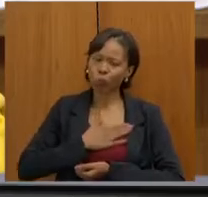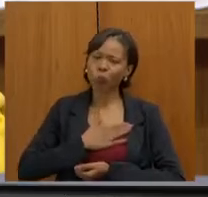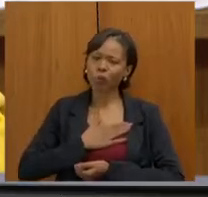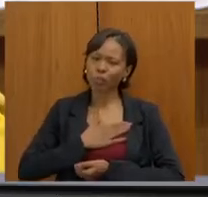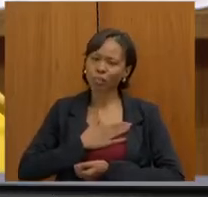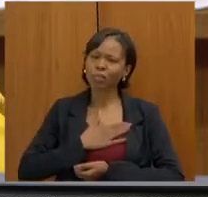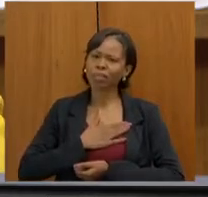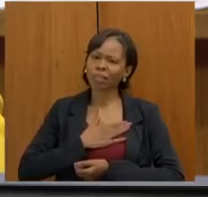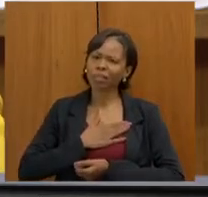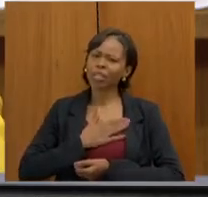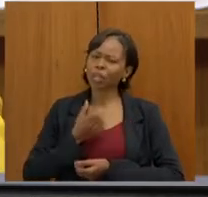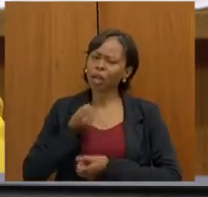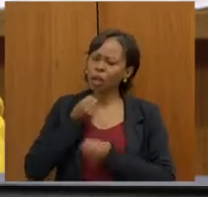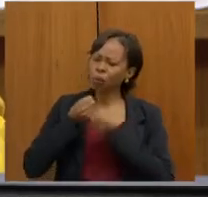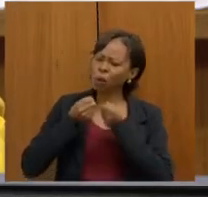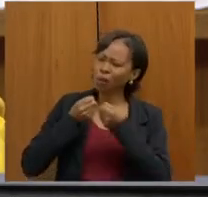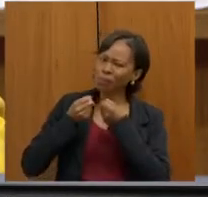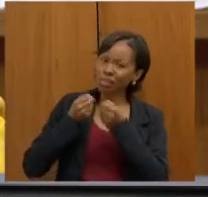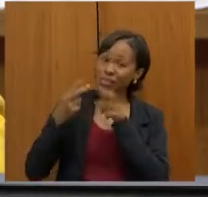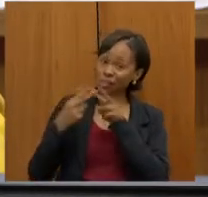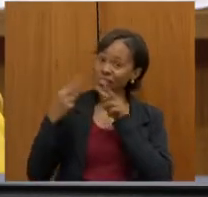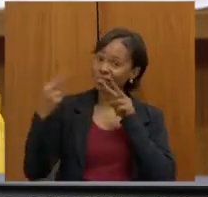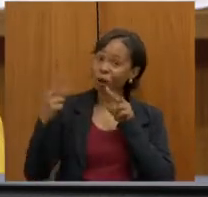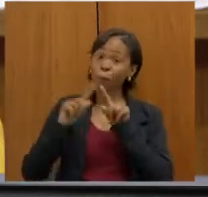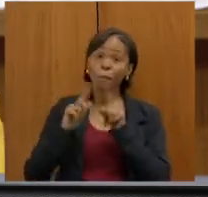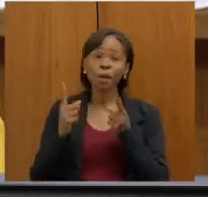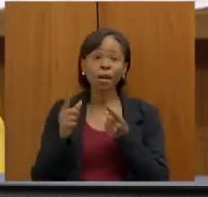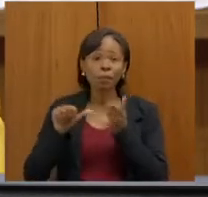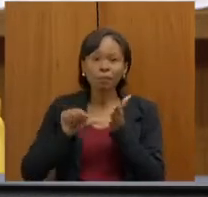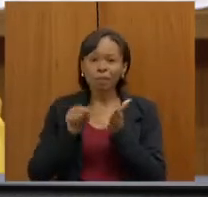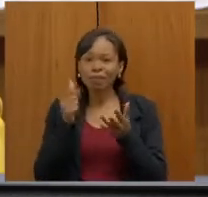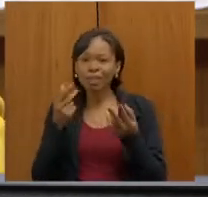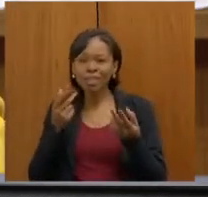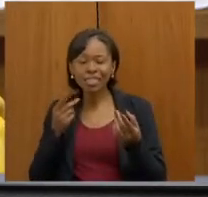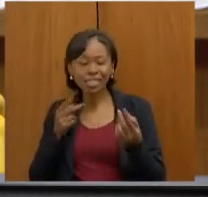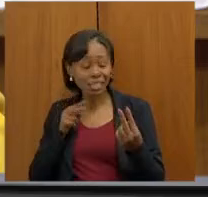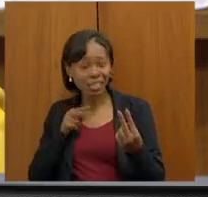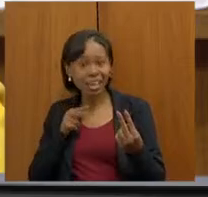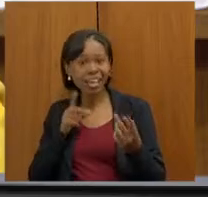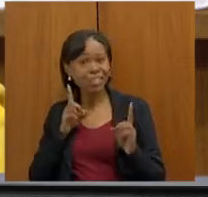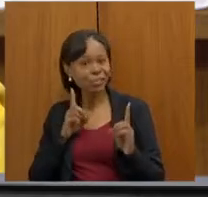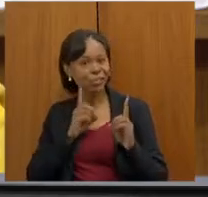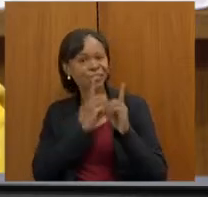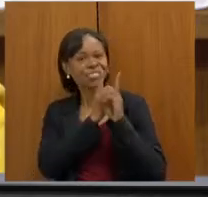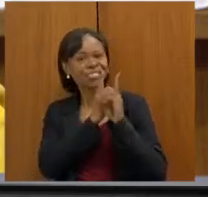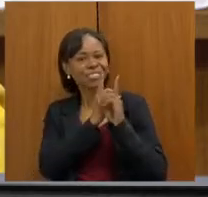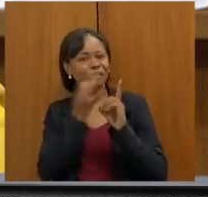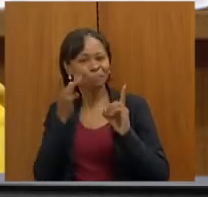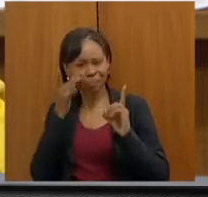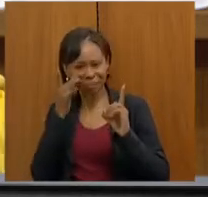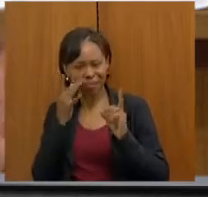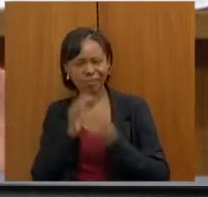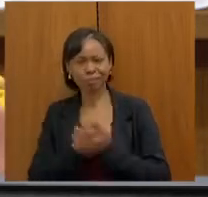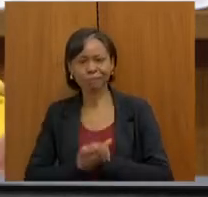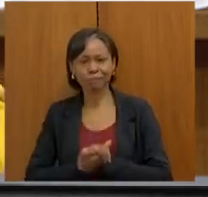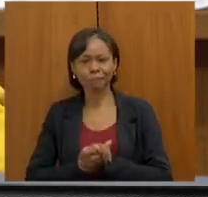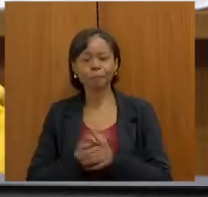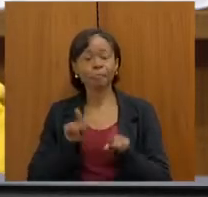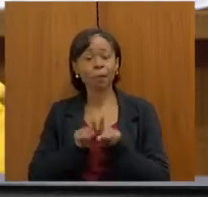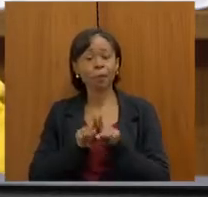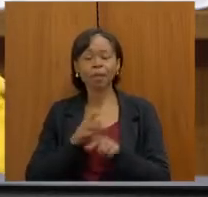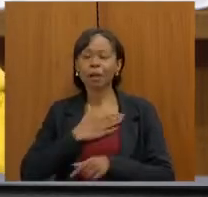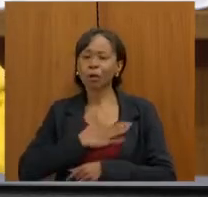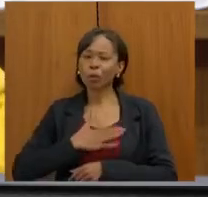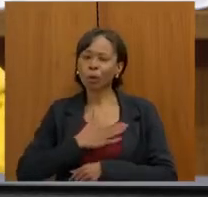outro outra entrevista virtual mas é a primeira vez que nos encontramos pessoalmente honra também de conhecer a